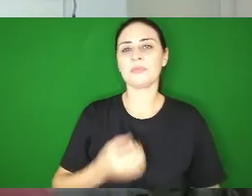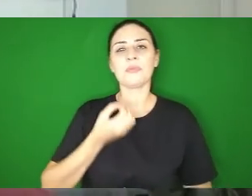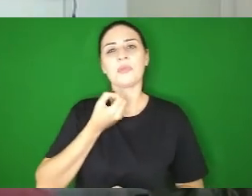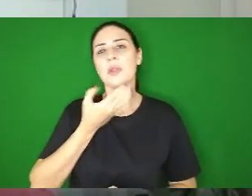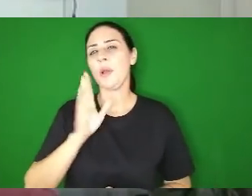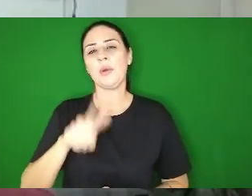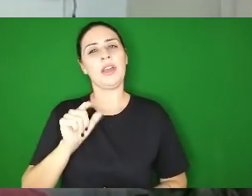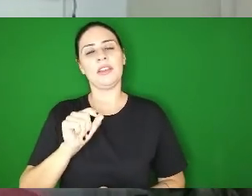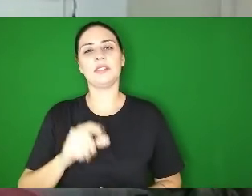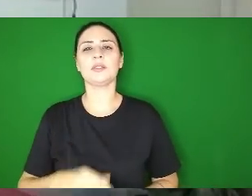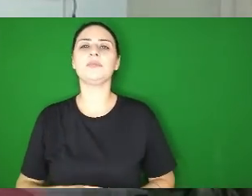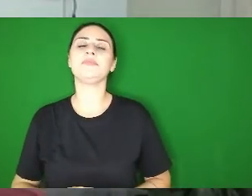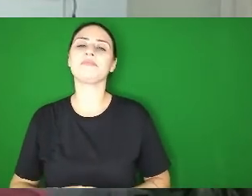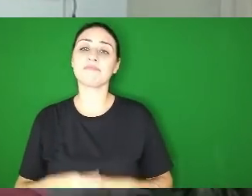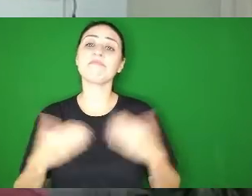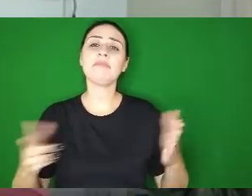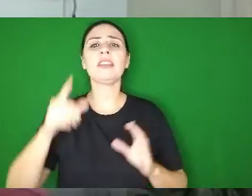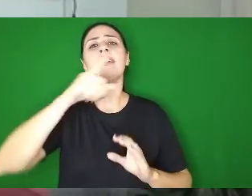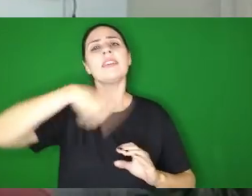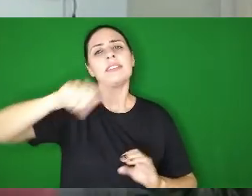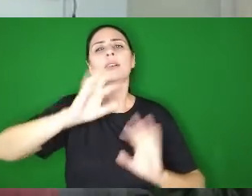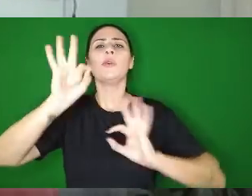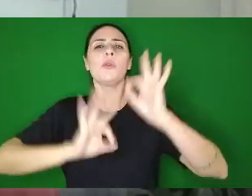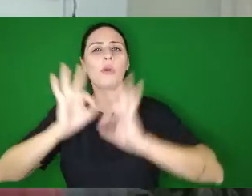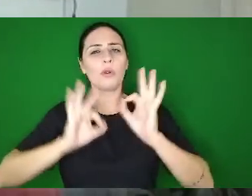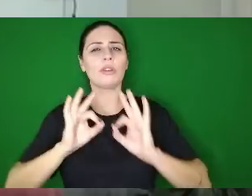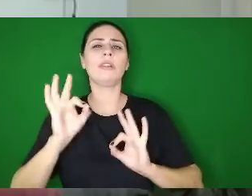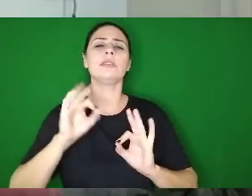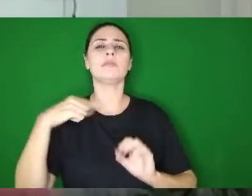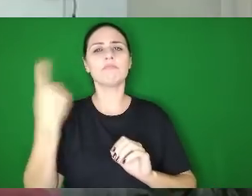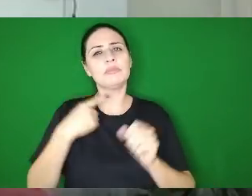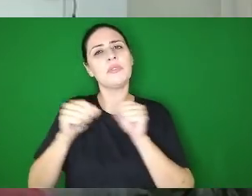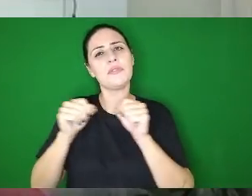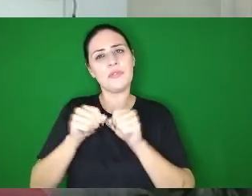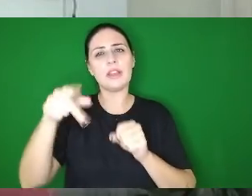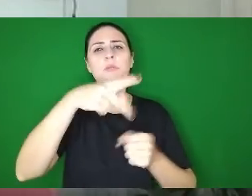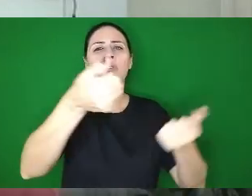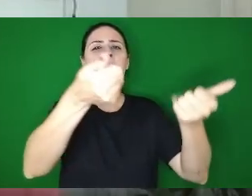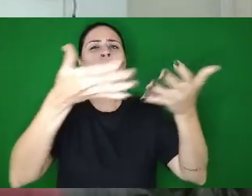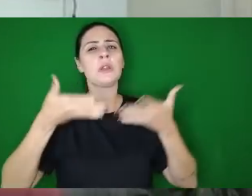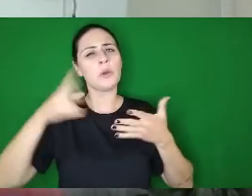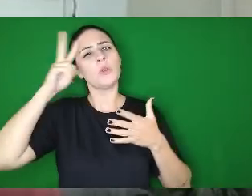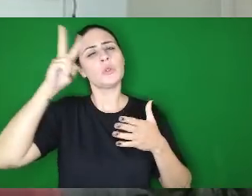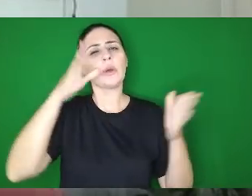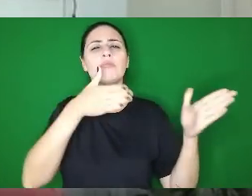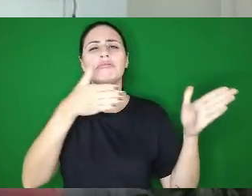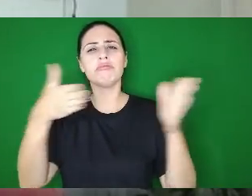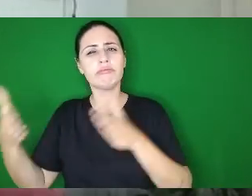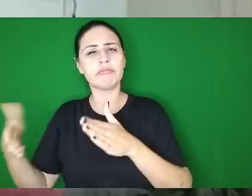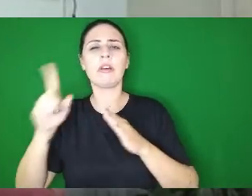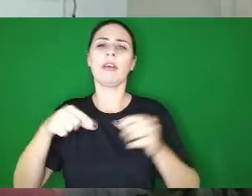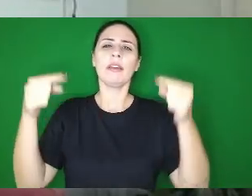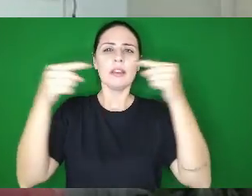E essa organização que a gente fez ali, que a professora trouxe perfeitamente todo o histórico de como que foi esse alinhamento,